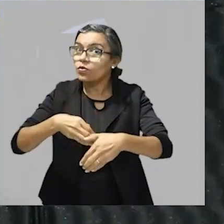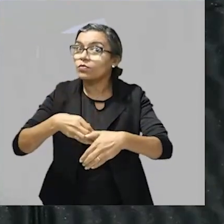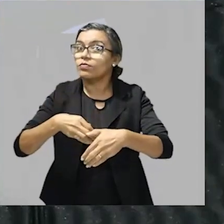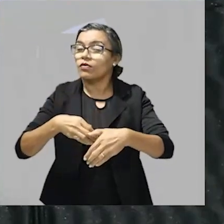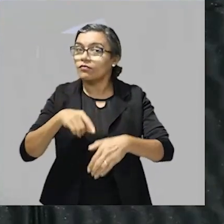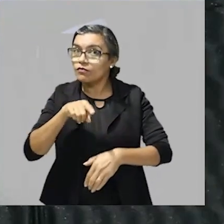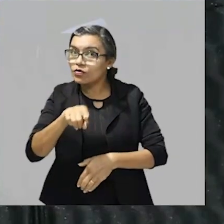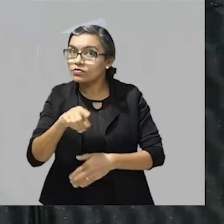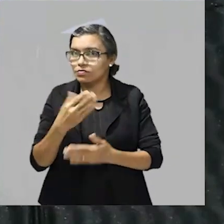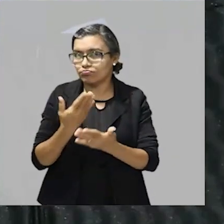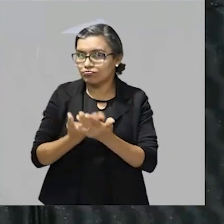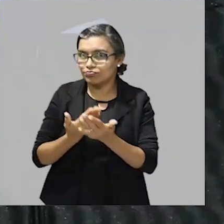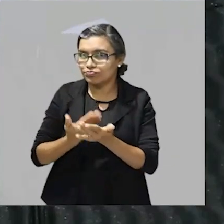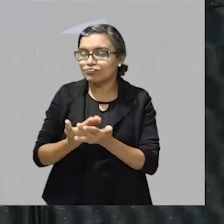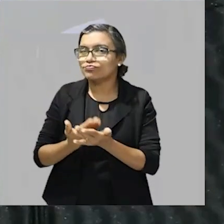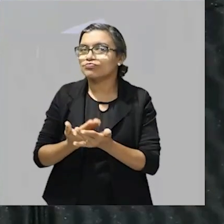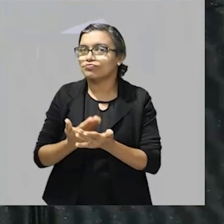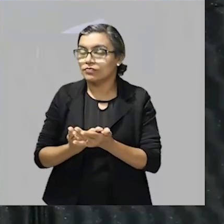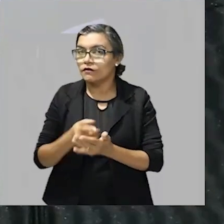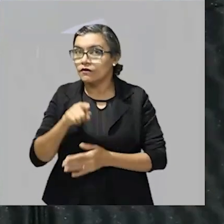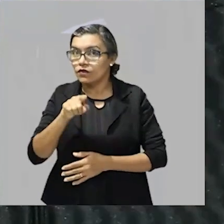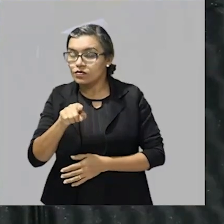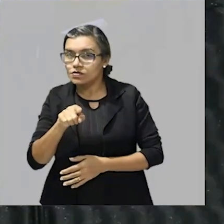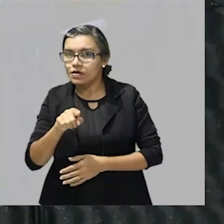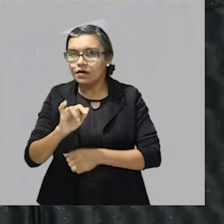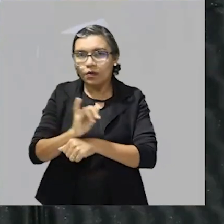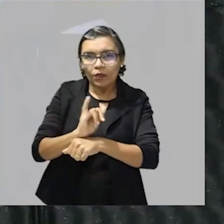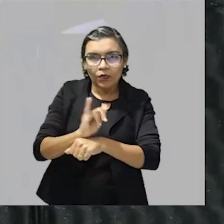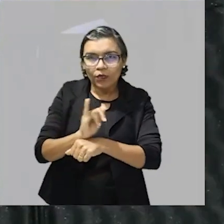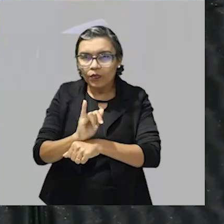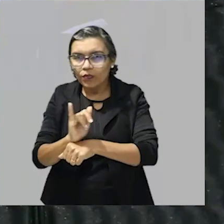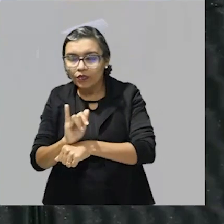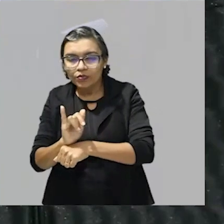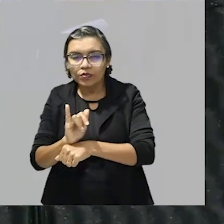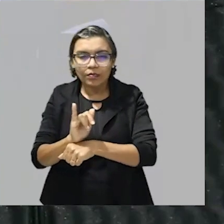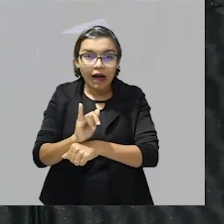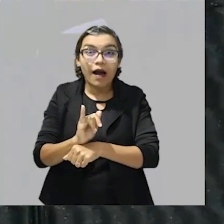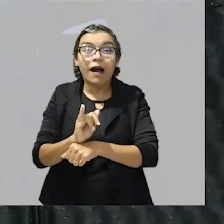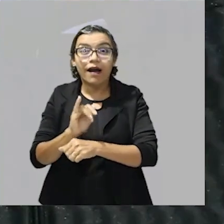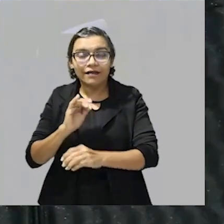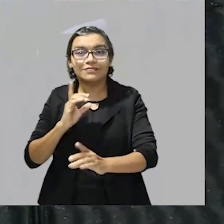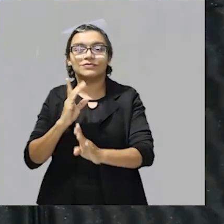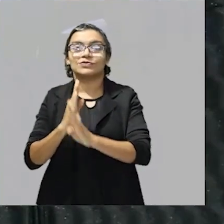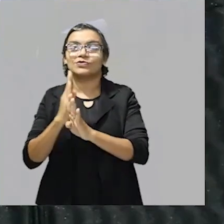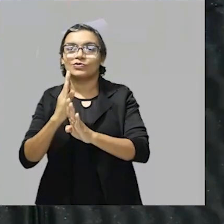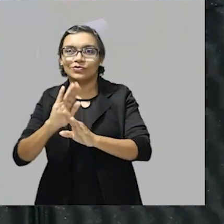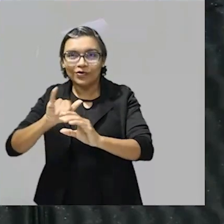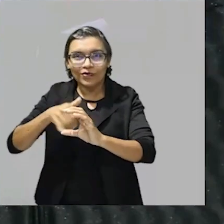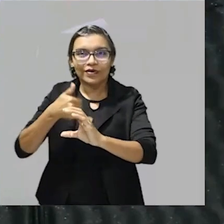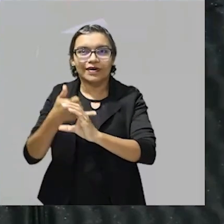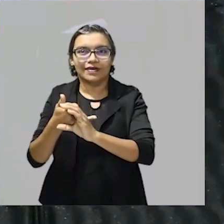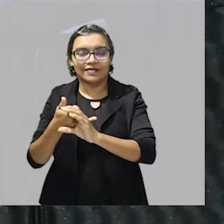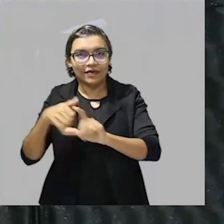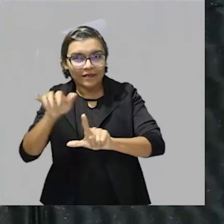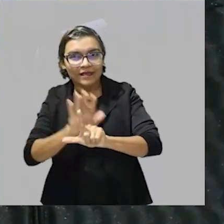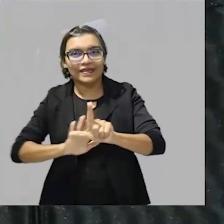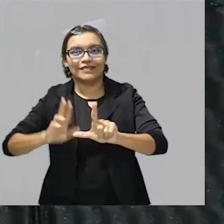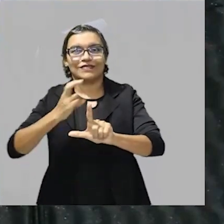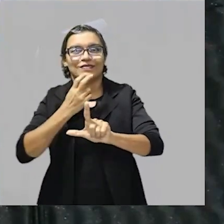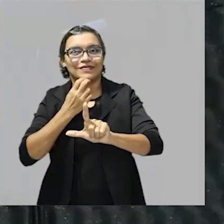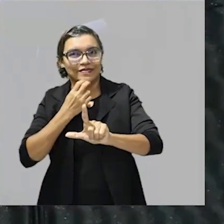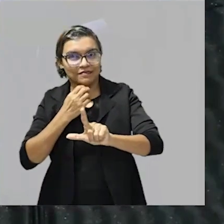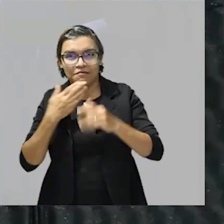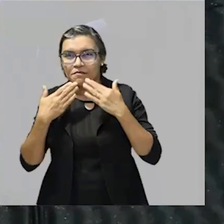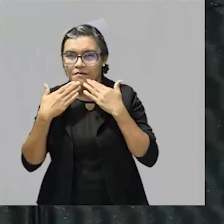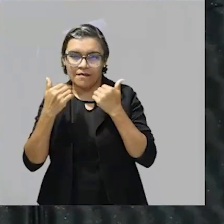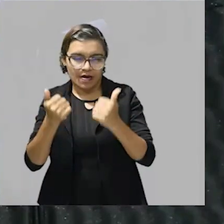preparação você que está passeando aí pelo YouTube achou o canal da plataforma Gonçalves Dias e